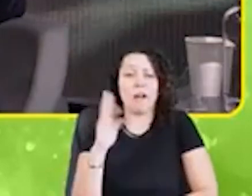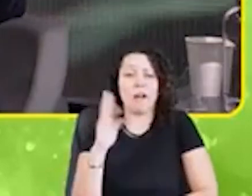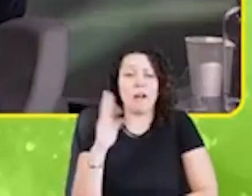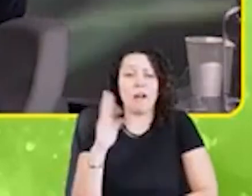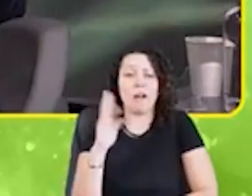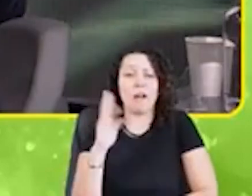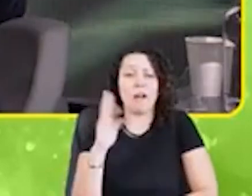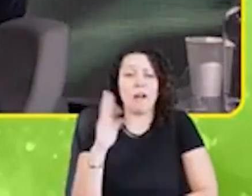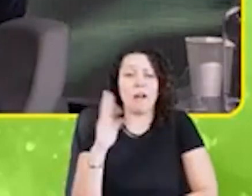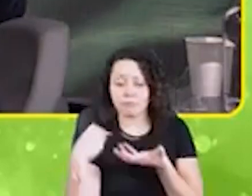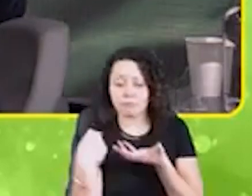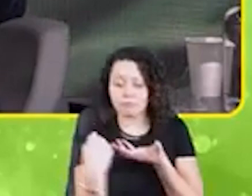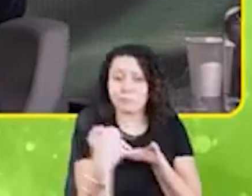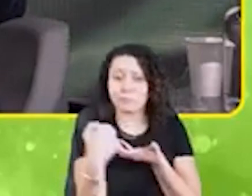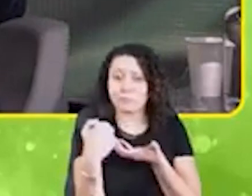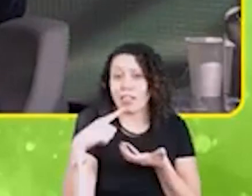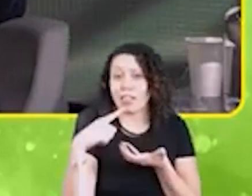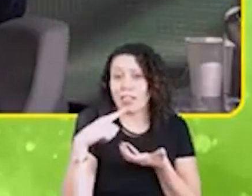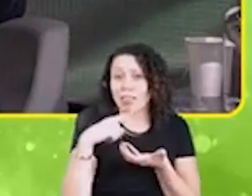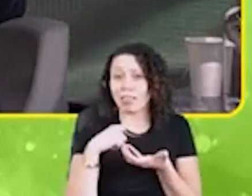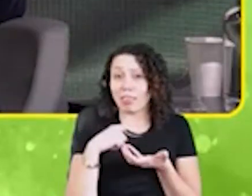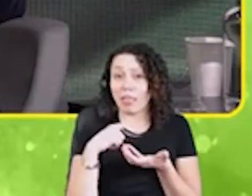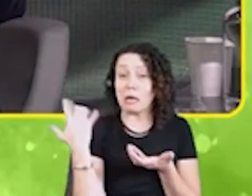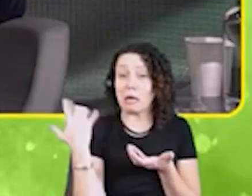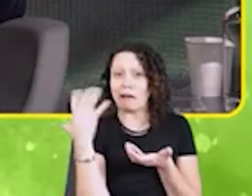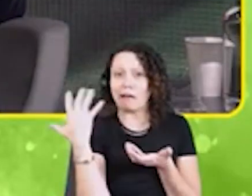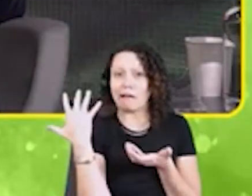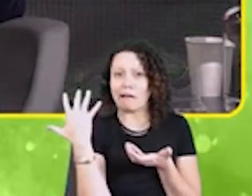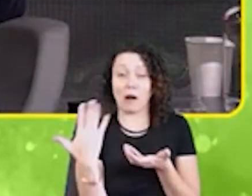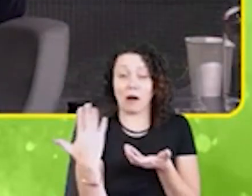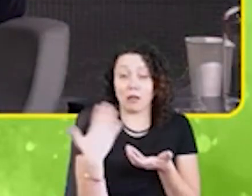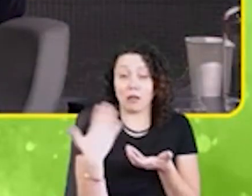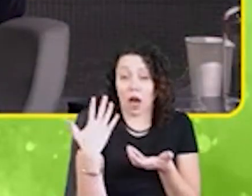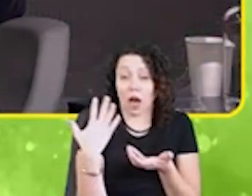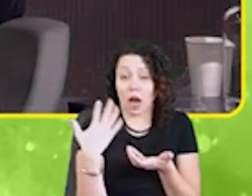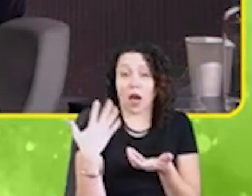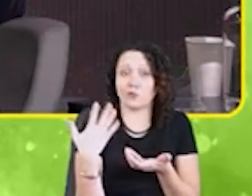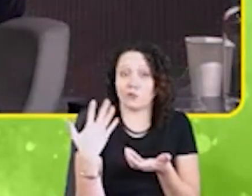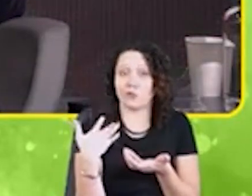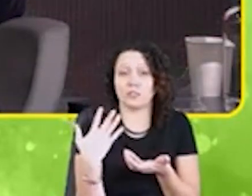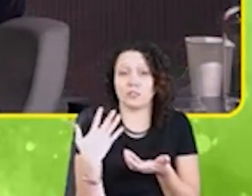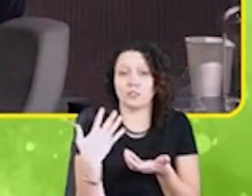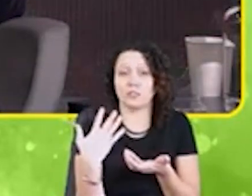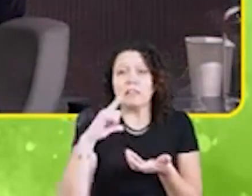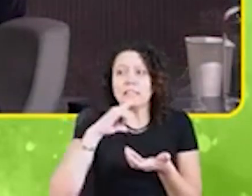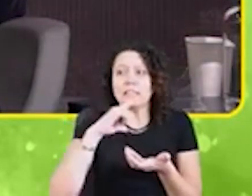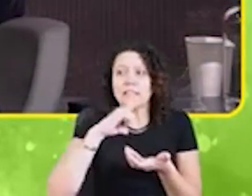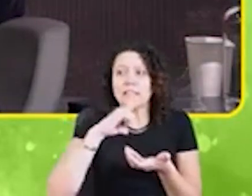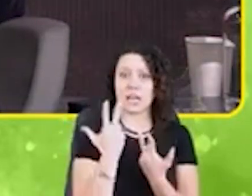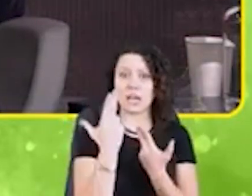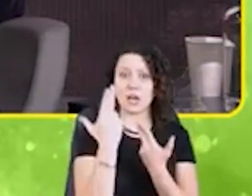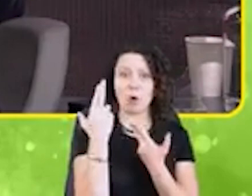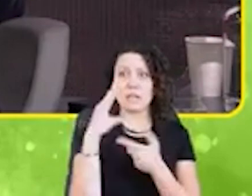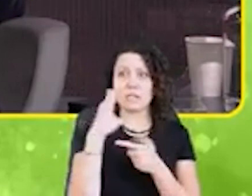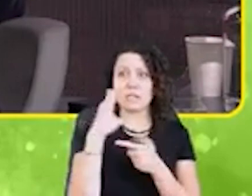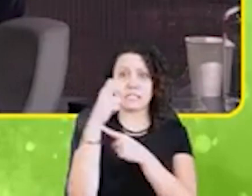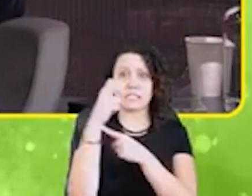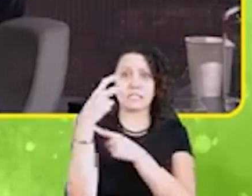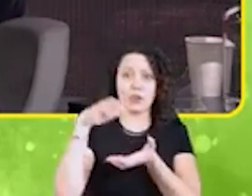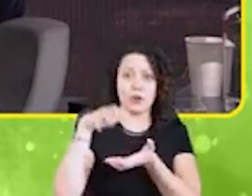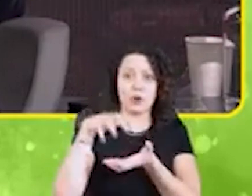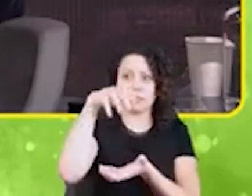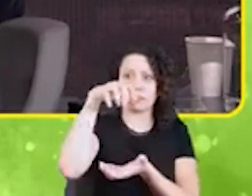agricultura no clima tropical uma pecuária no clima tropical tenha os mesmos índices de emissão que uma vaca no país